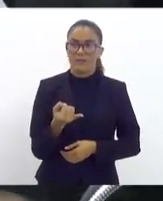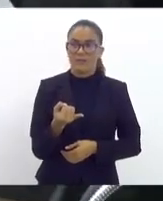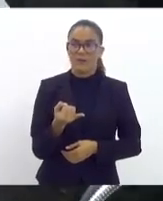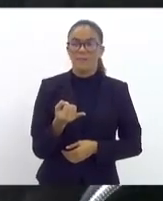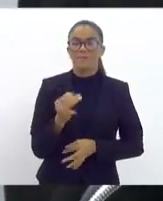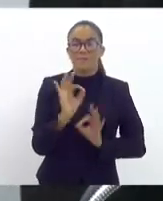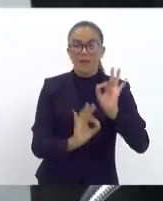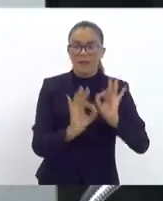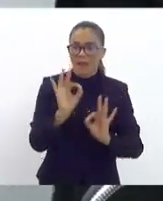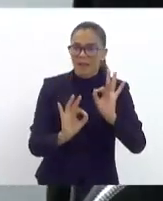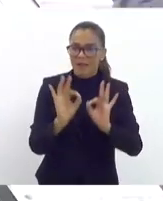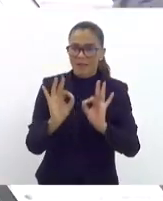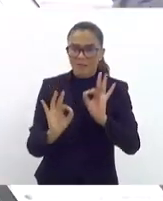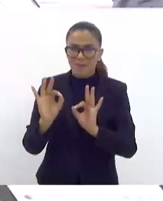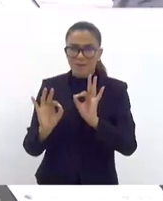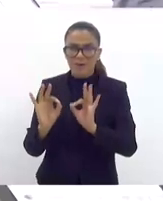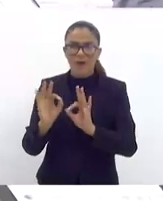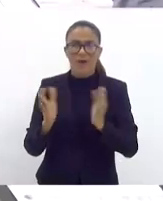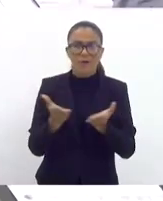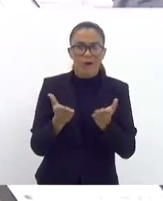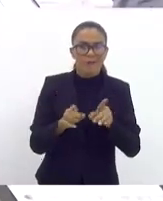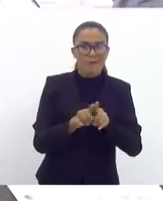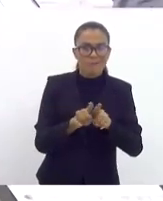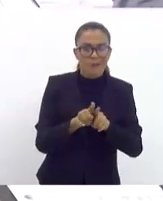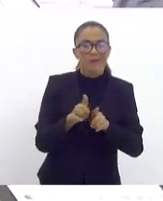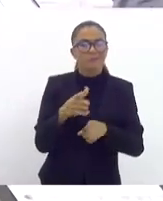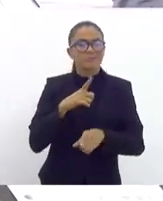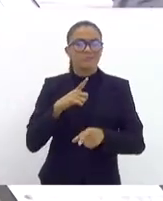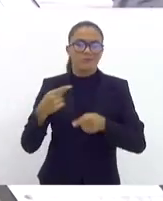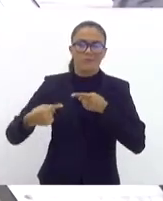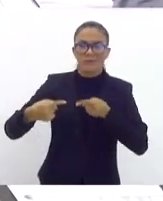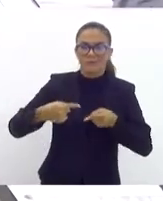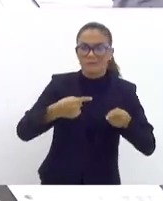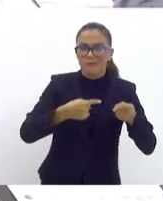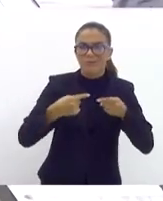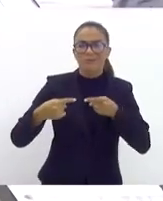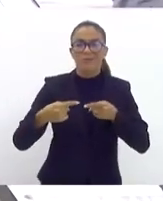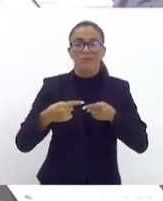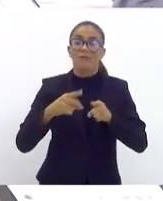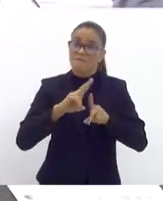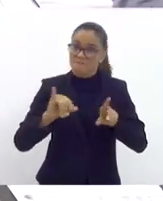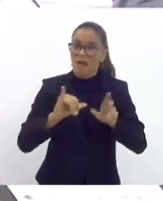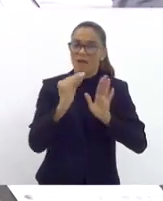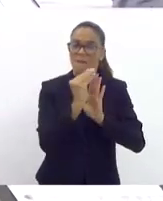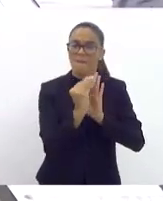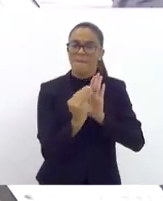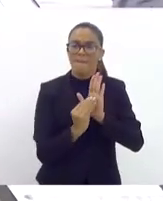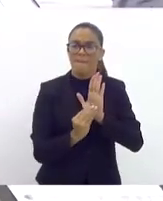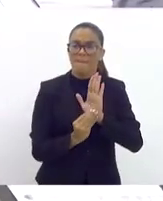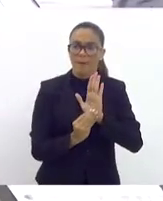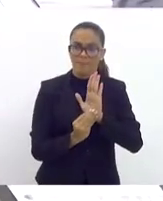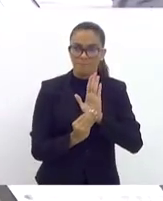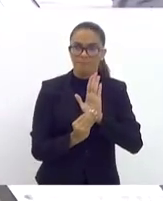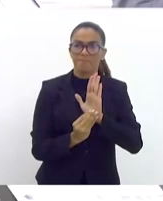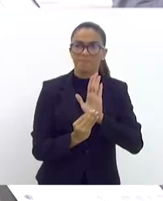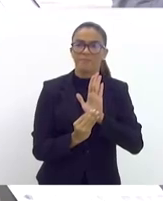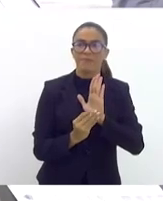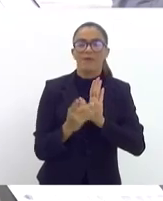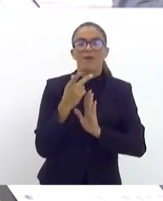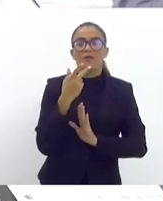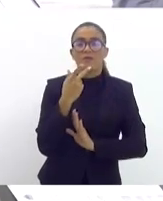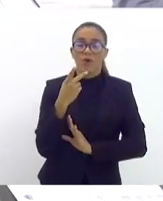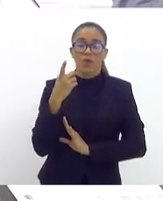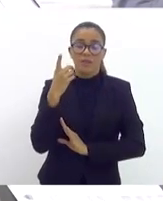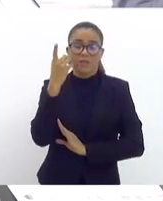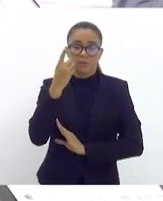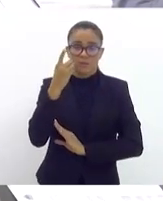elaborou e tem elaborado e a gente acabou agora de enfrentar uma discussão que certamente será sumulada que foi um tema aduzido pelo